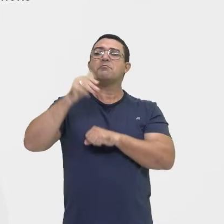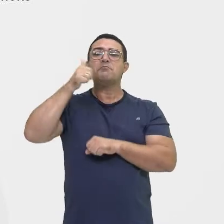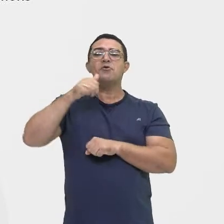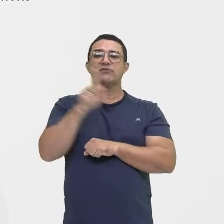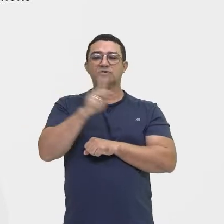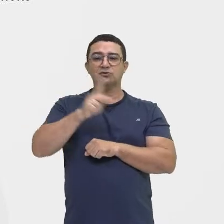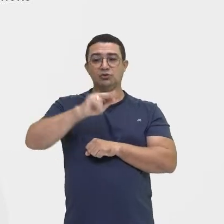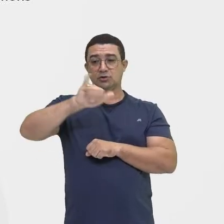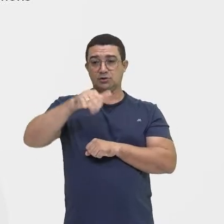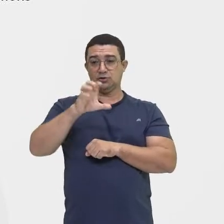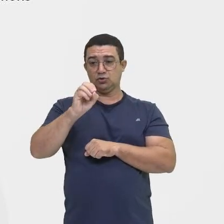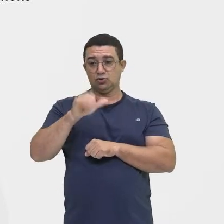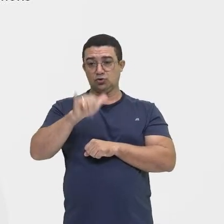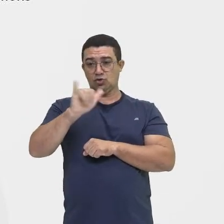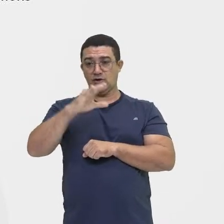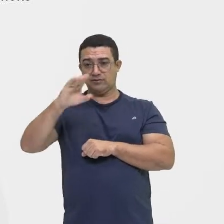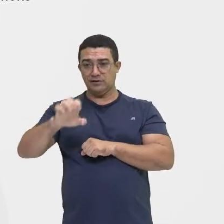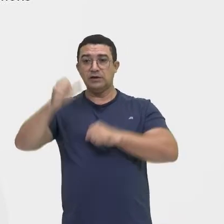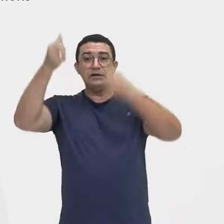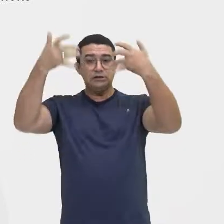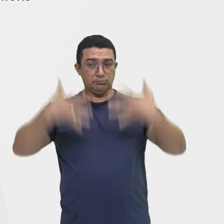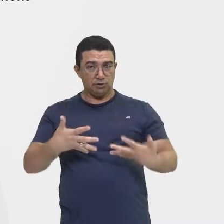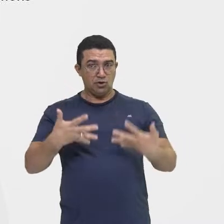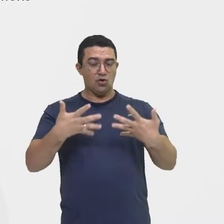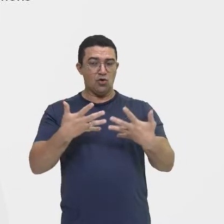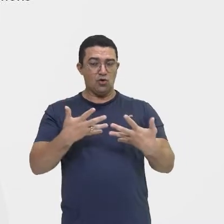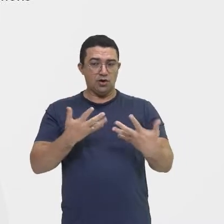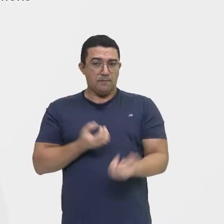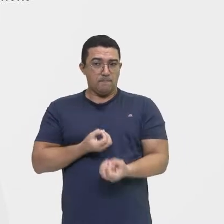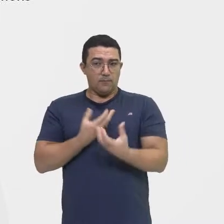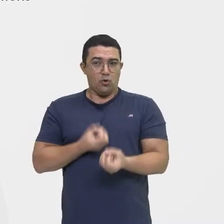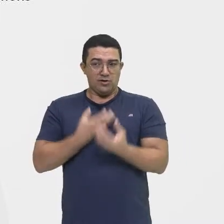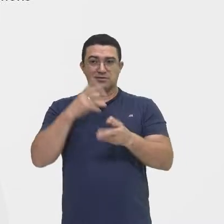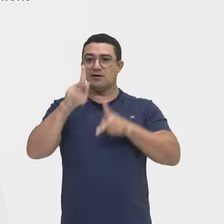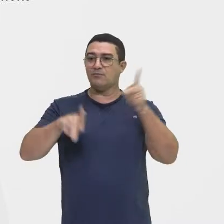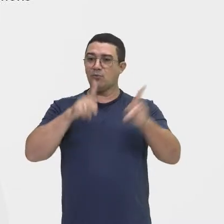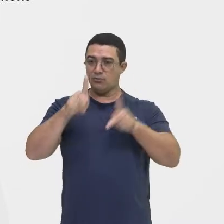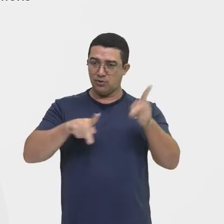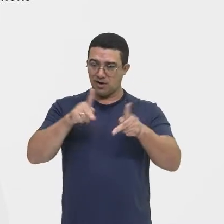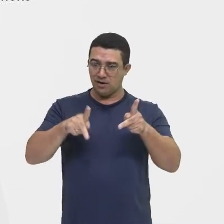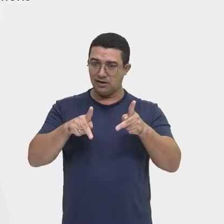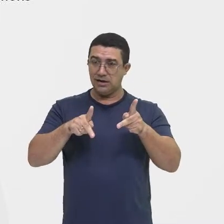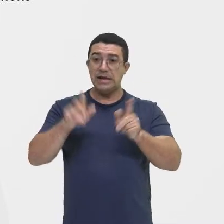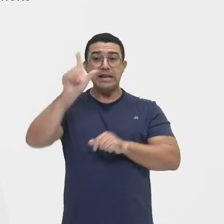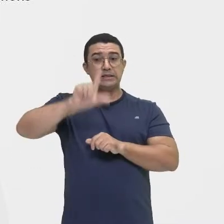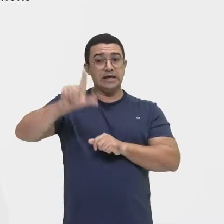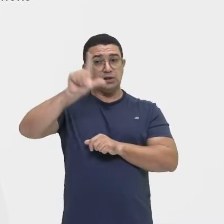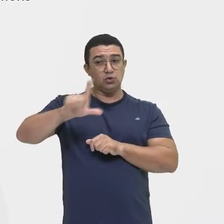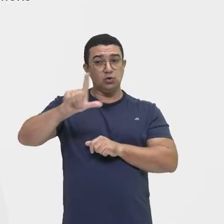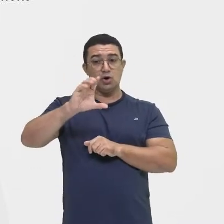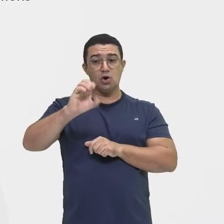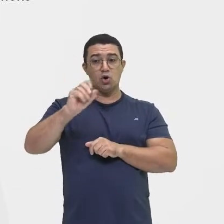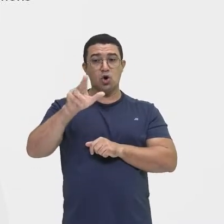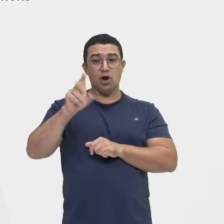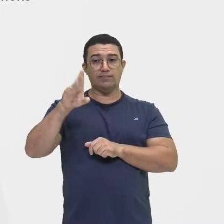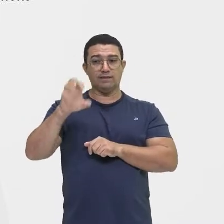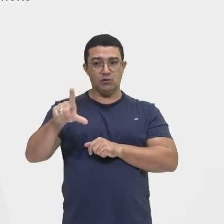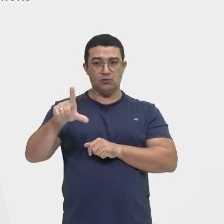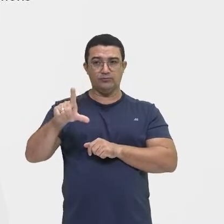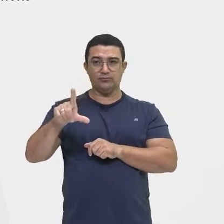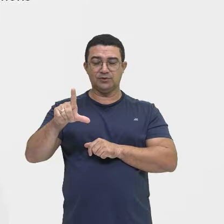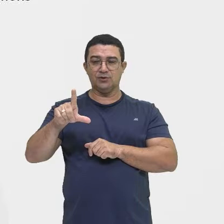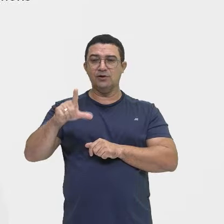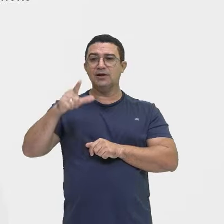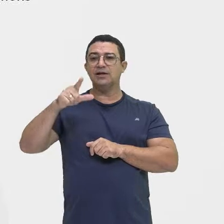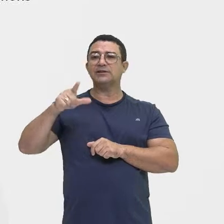cordel, né, que é uma poesia popular, né? E ela era feita com uma linguagem popular, para que todas